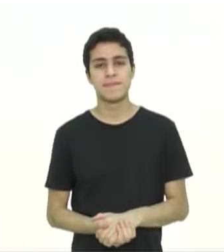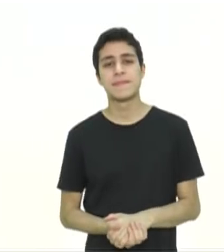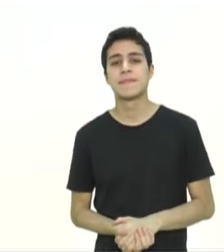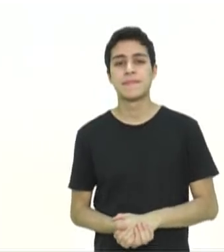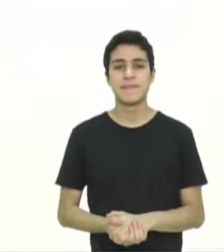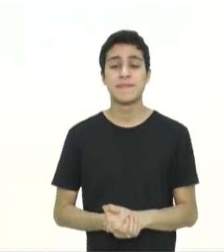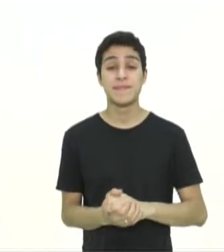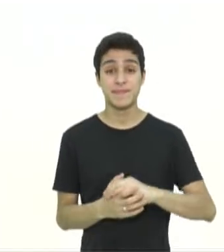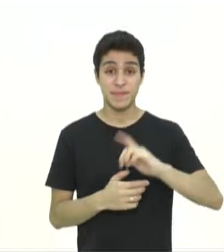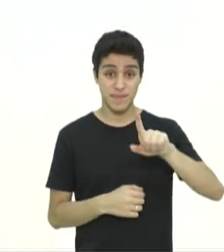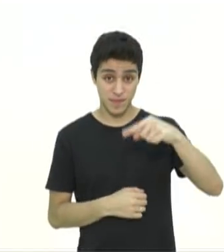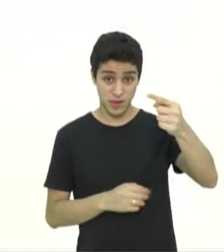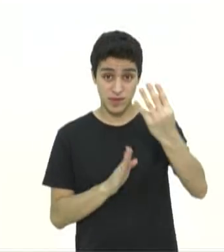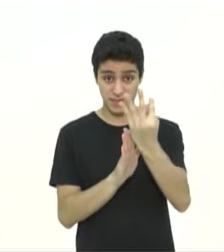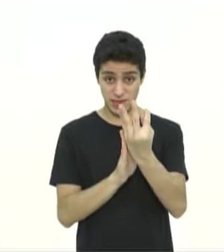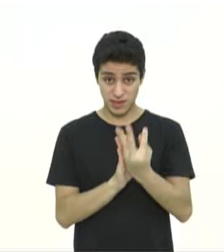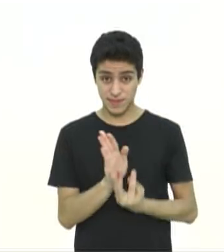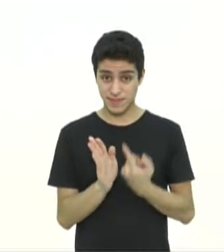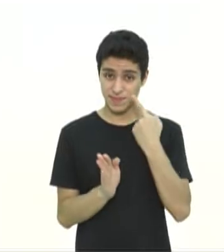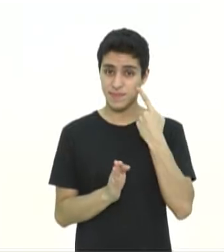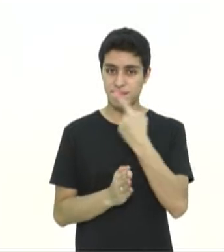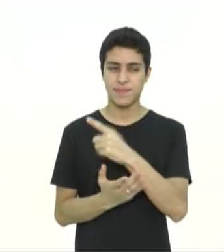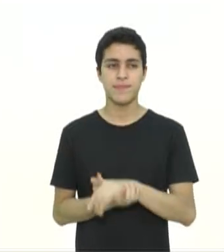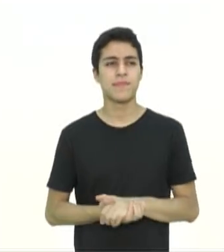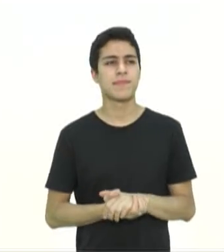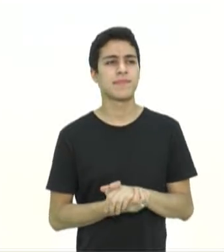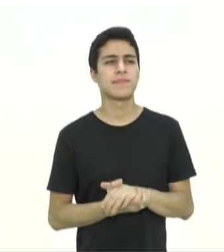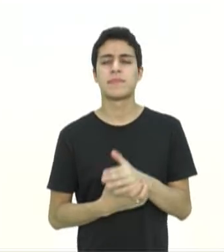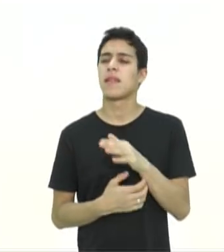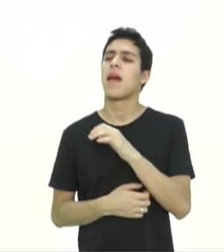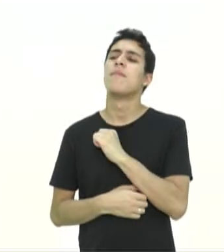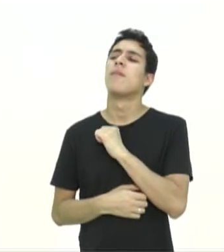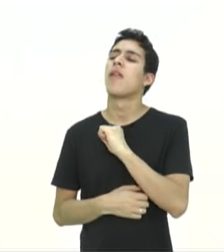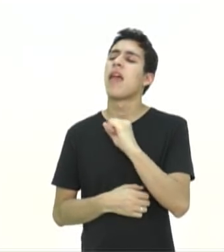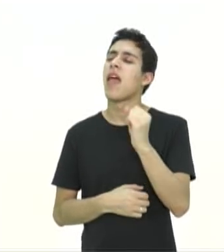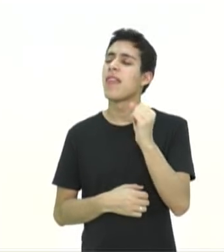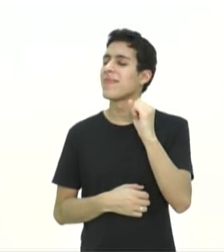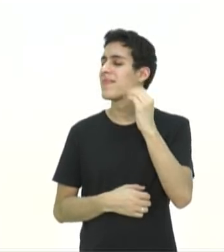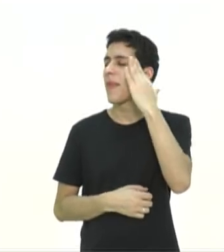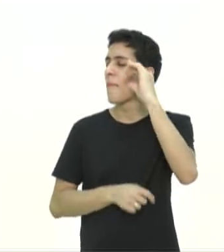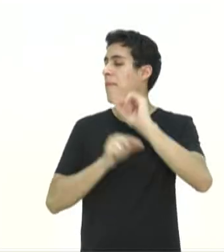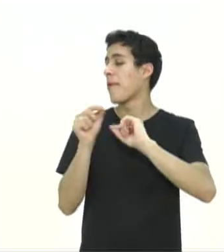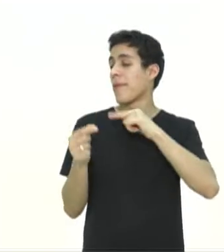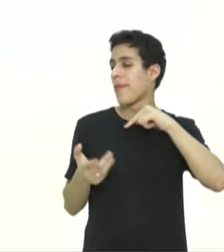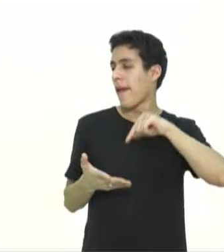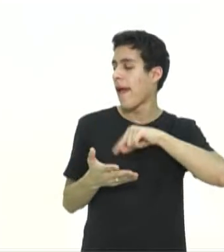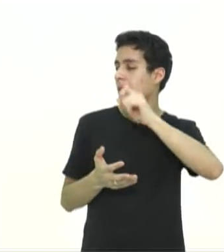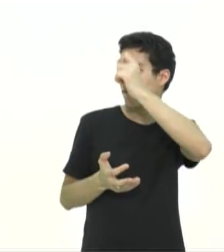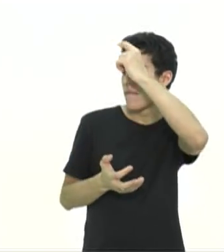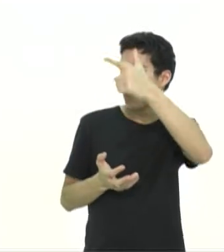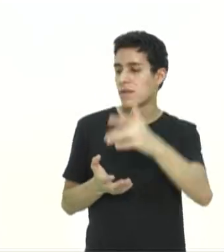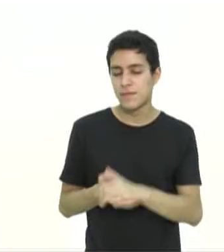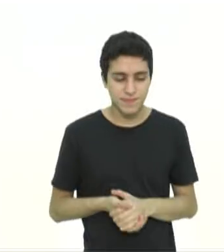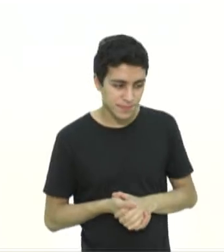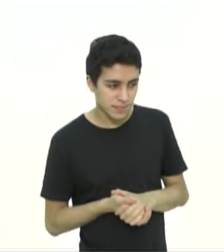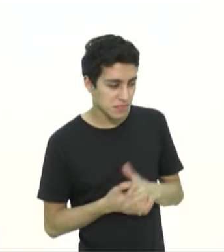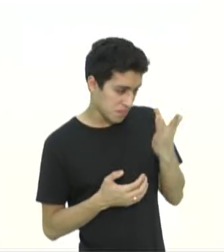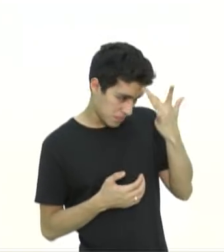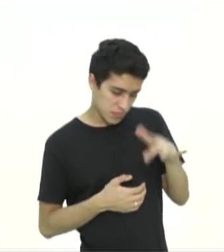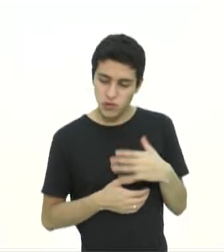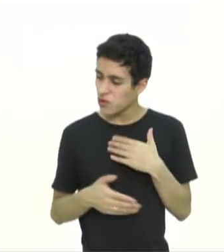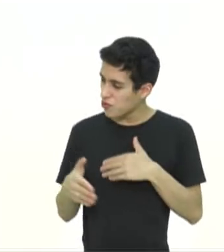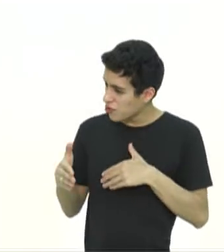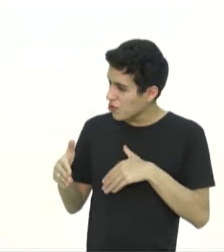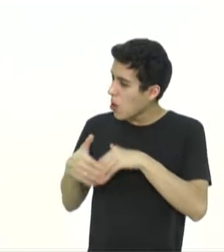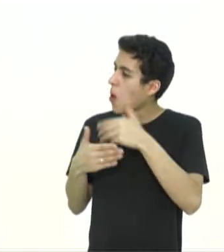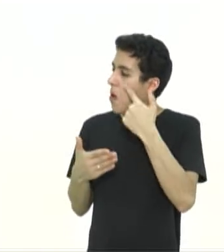Vamos ver o próximo texto. Amor, adivinha o que eu tenho aqui? E ela disse, não sei. E ele disse, chuta. E